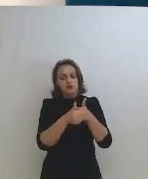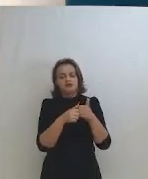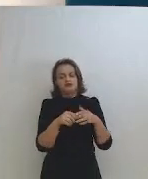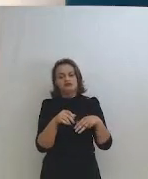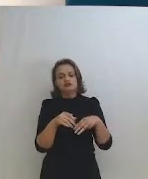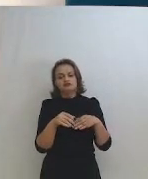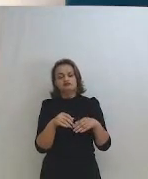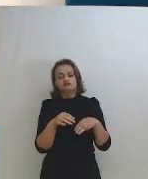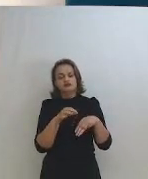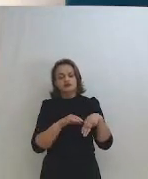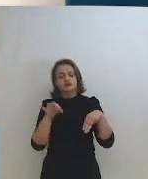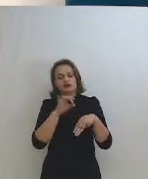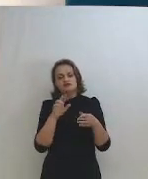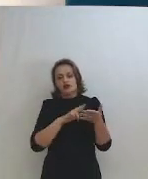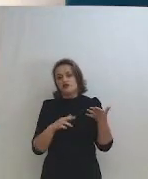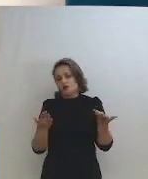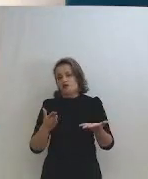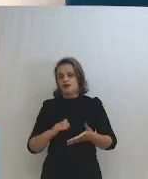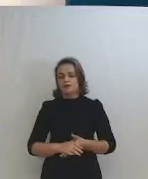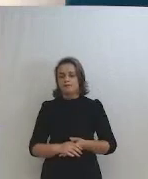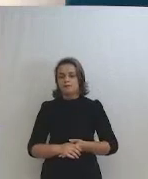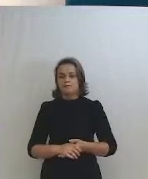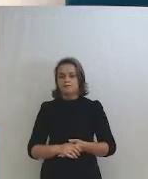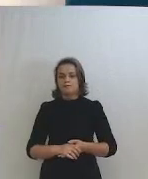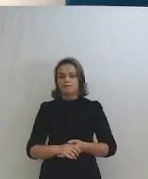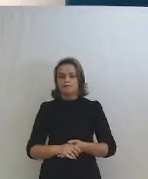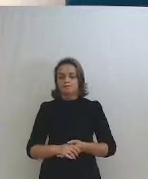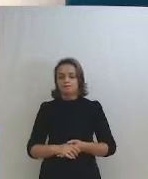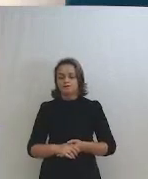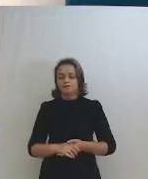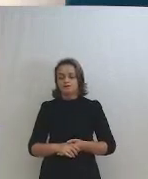princípio. Obrigado. Ministro Sebastião Reis.